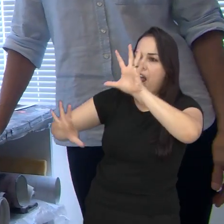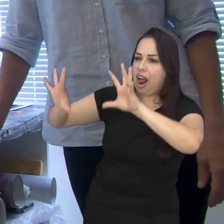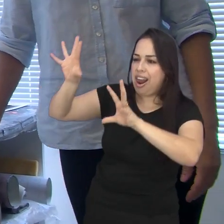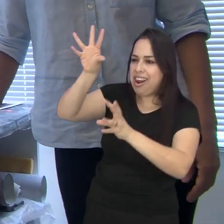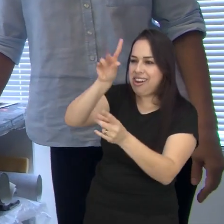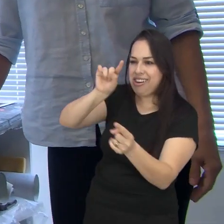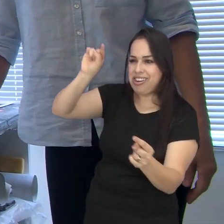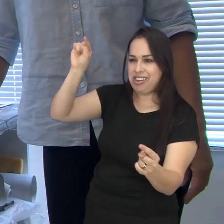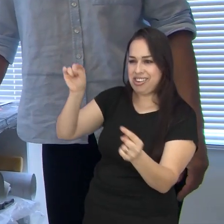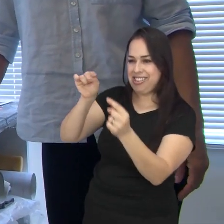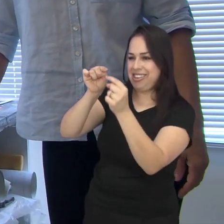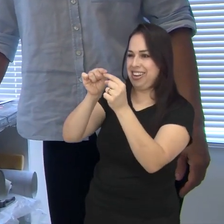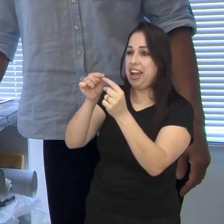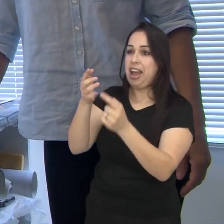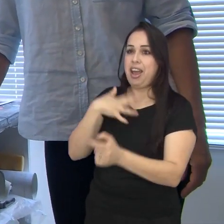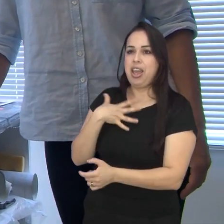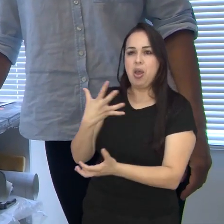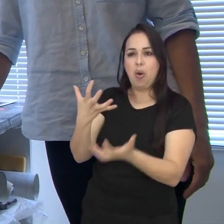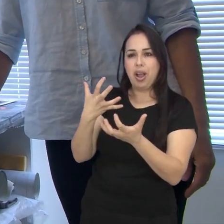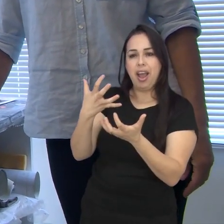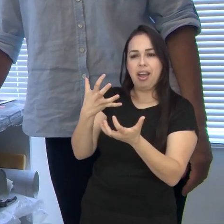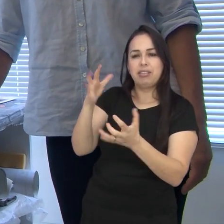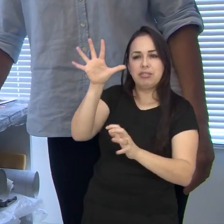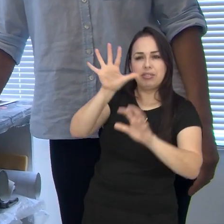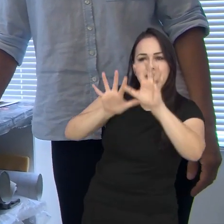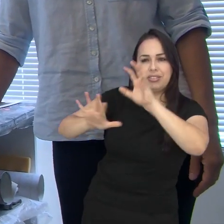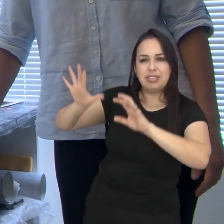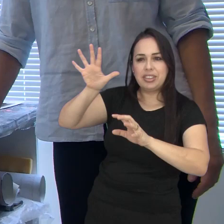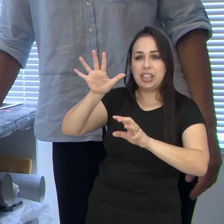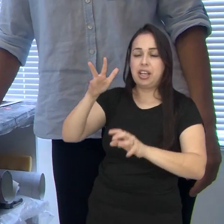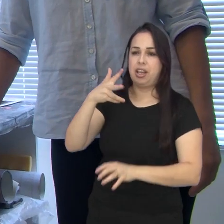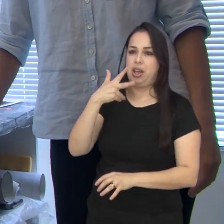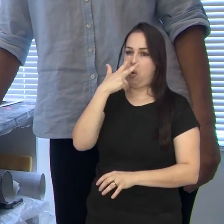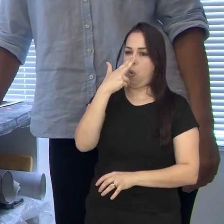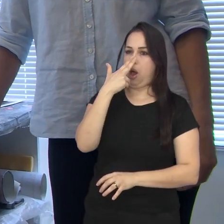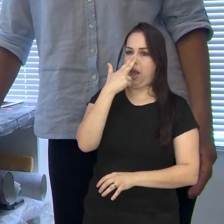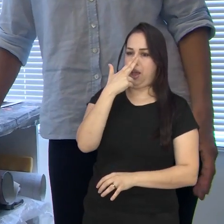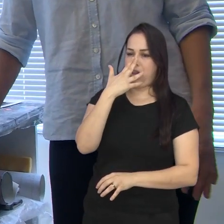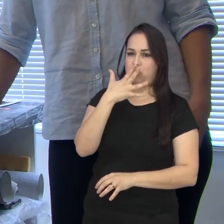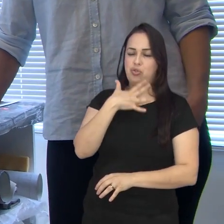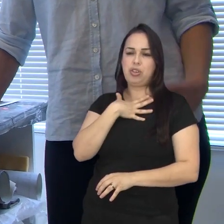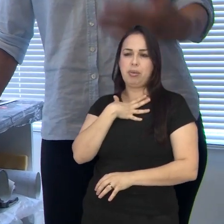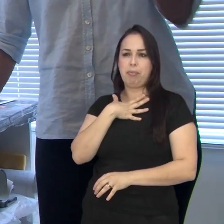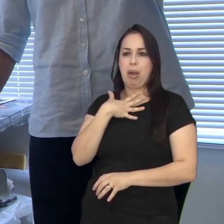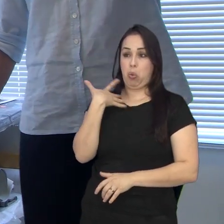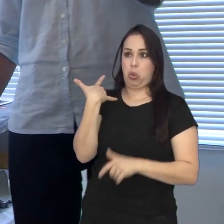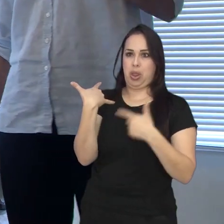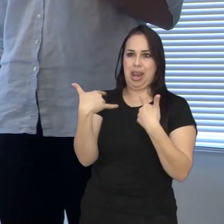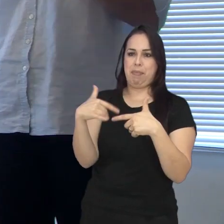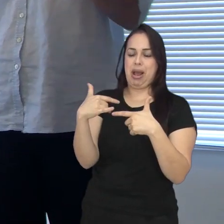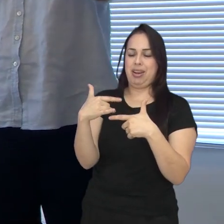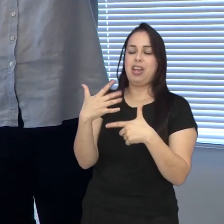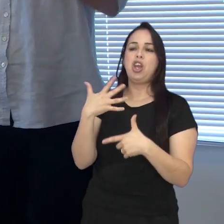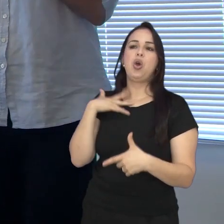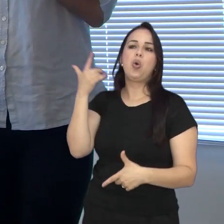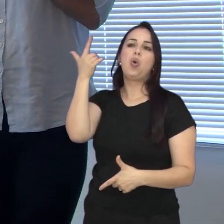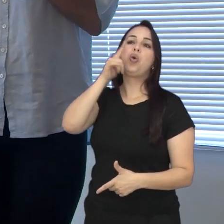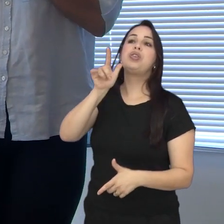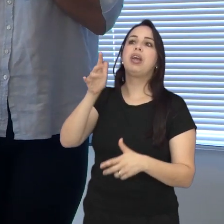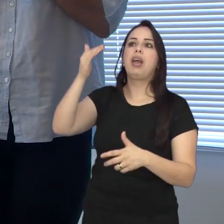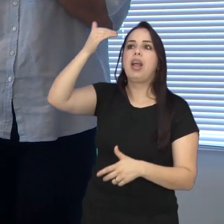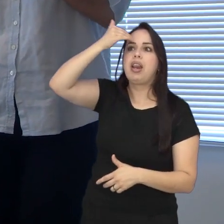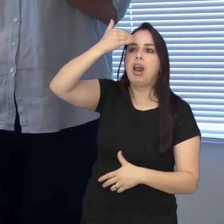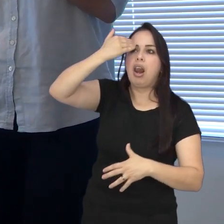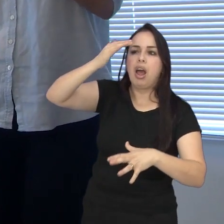é uma boa palavra, tá? Eu busco eu acho que talvez o meu trabalho me dê passe para